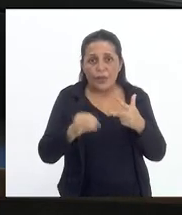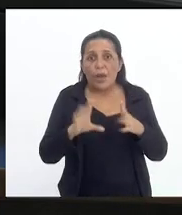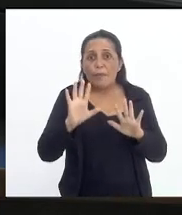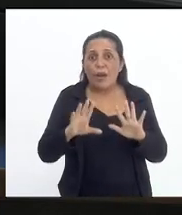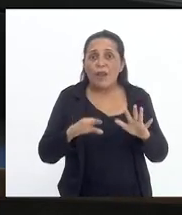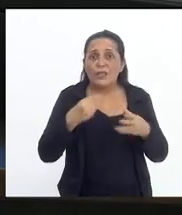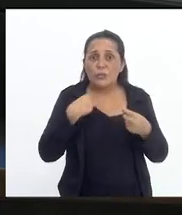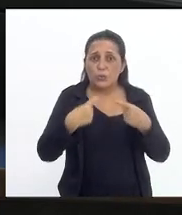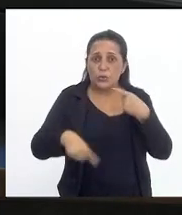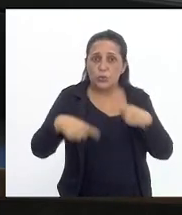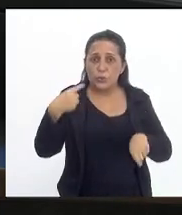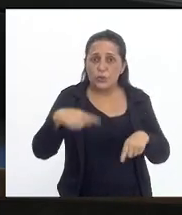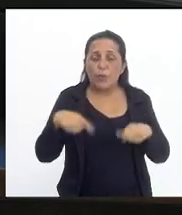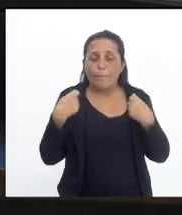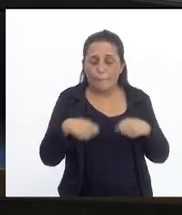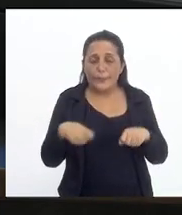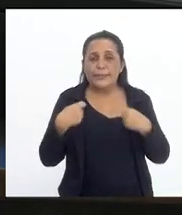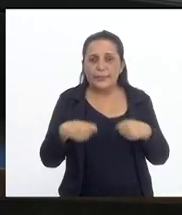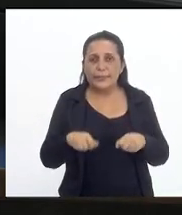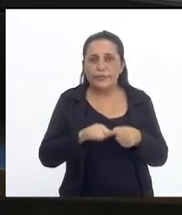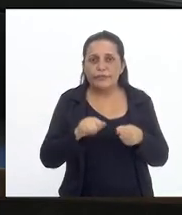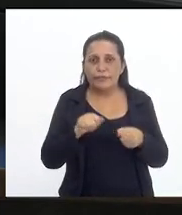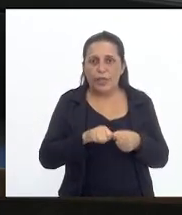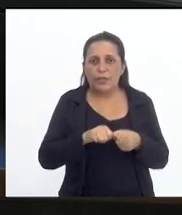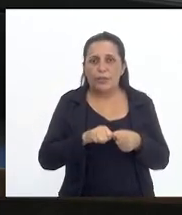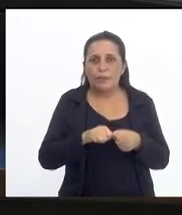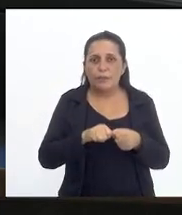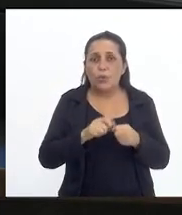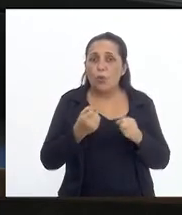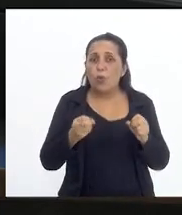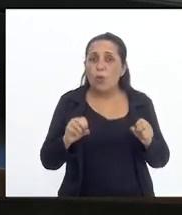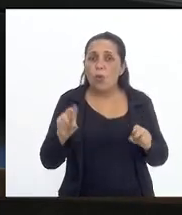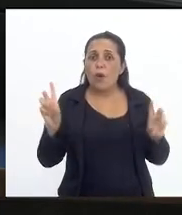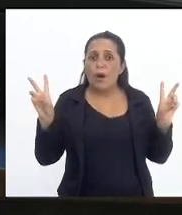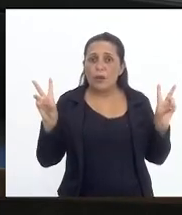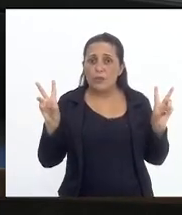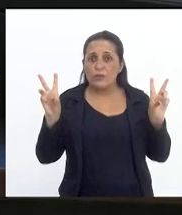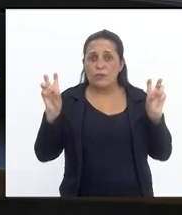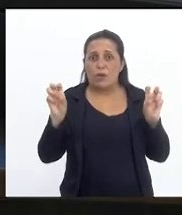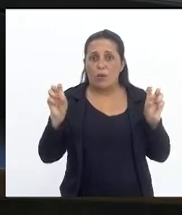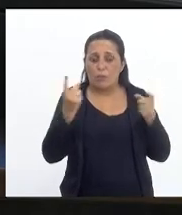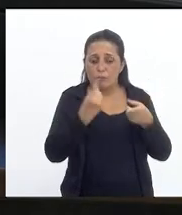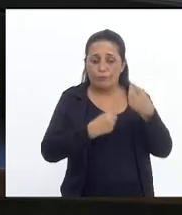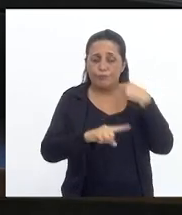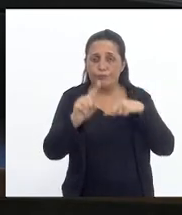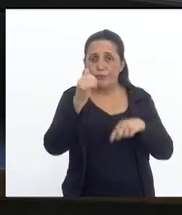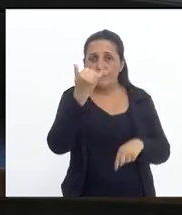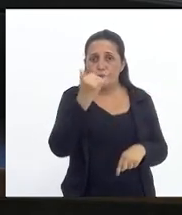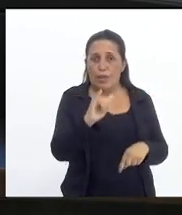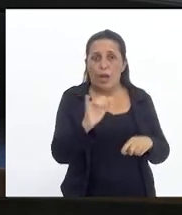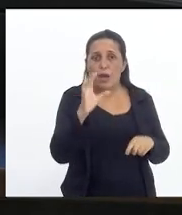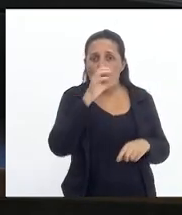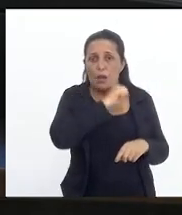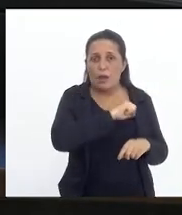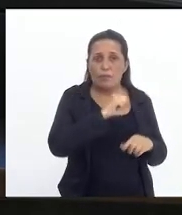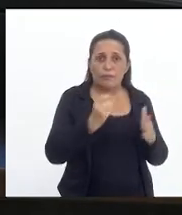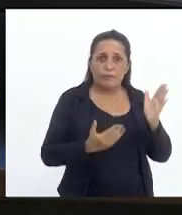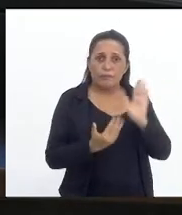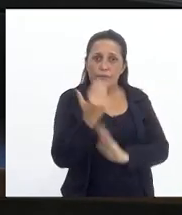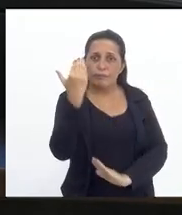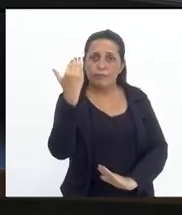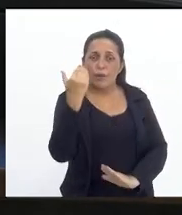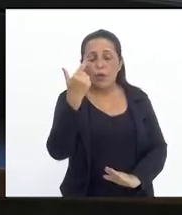que é uma discussão que tem que ser feita ou então a questão da progressão automática que é um outro Ih